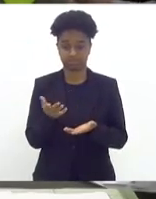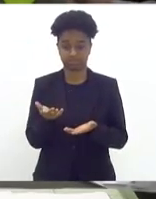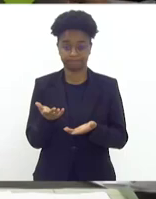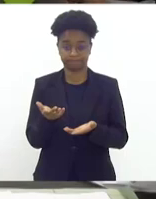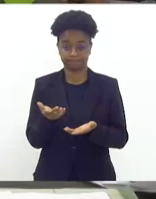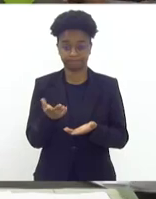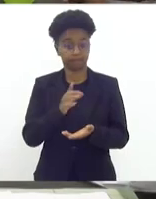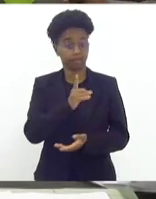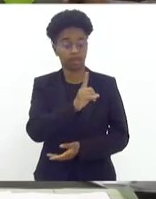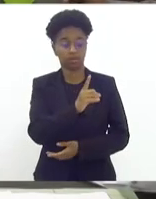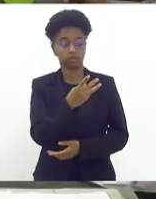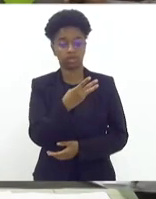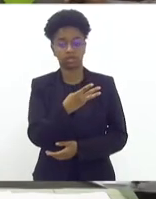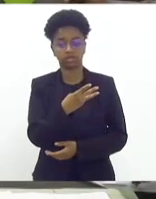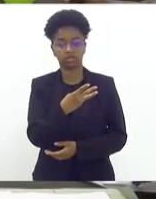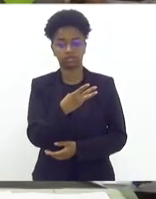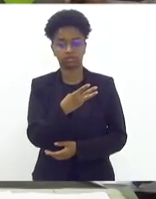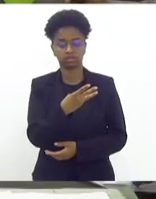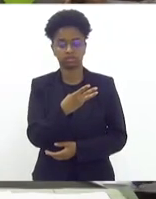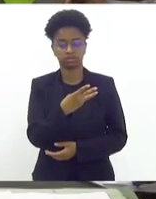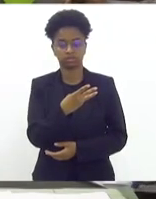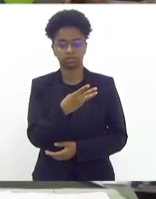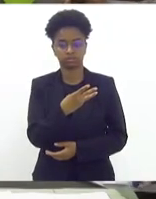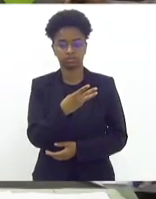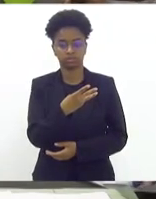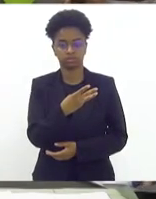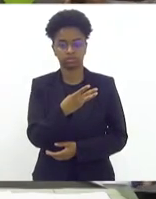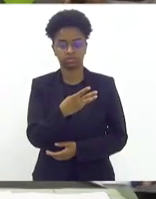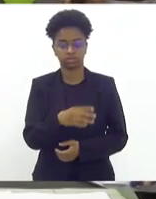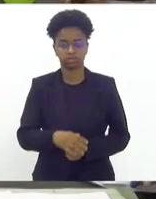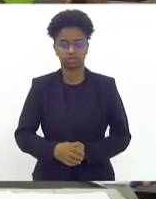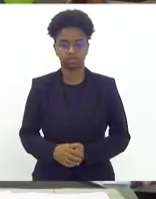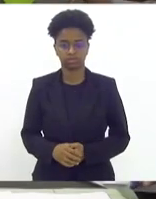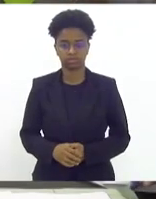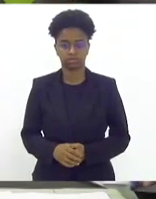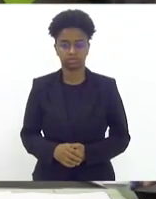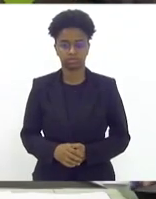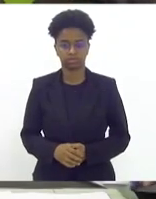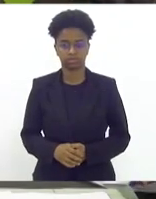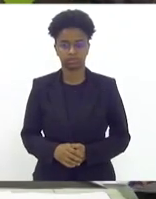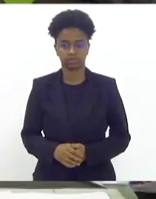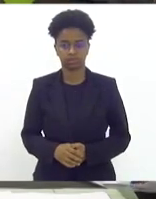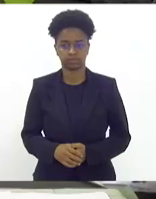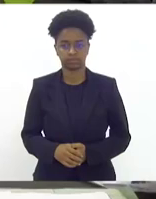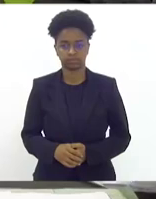Não, é três que eu estou falando. Vamos a três.